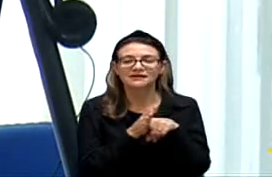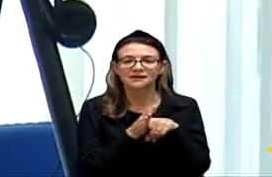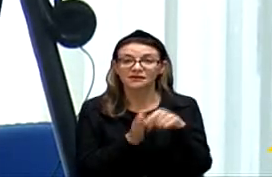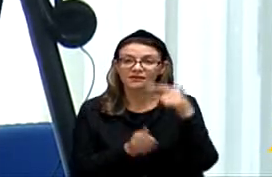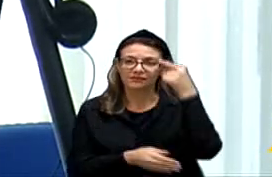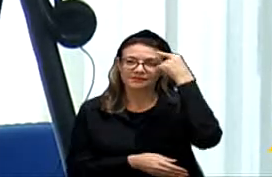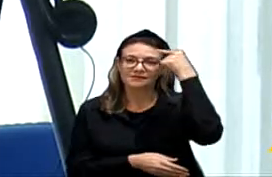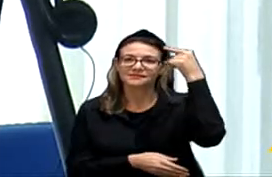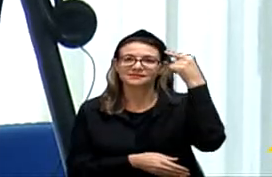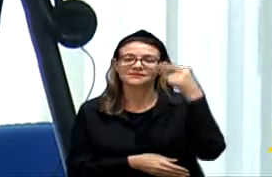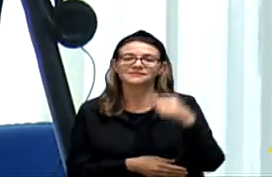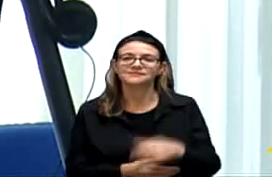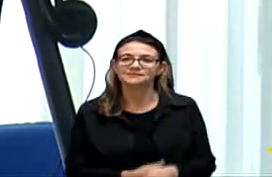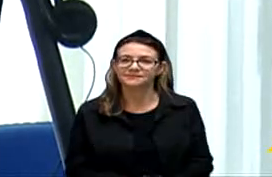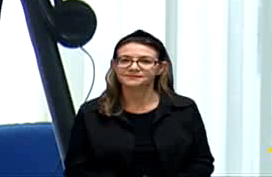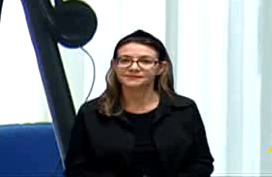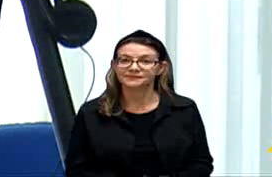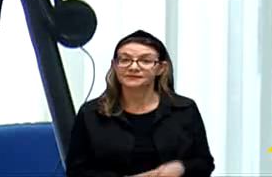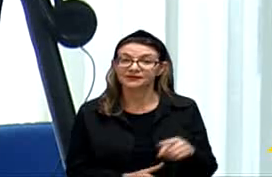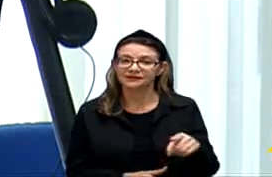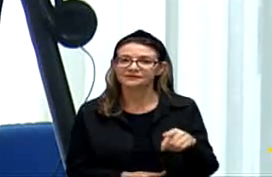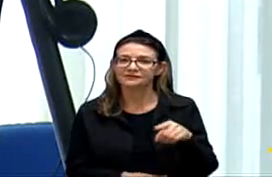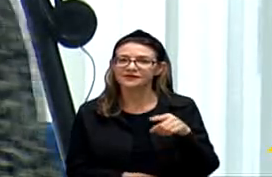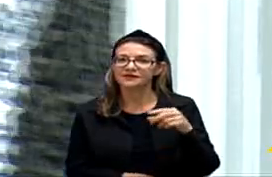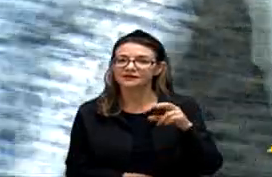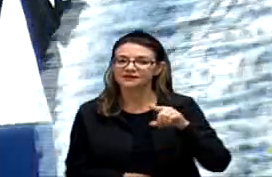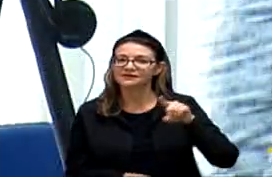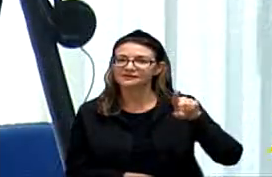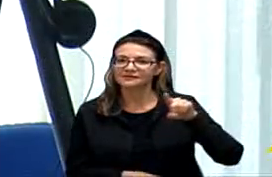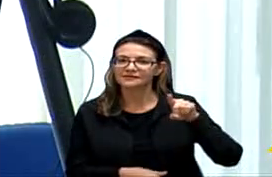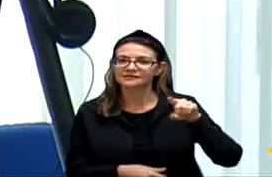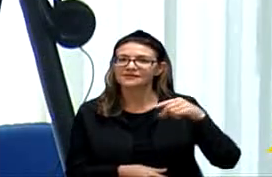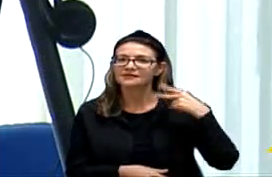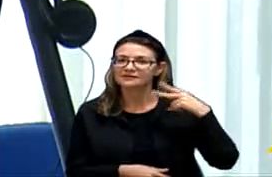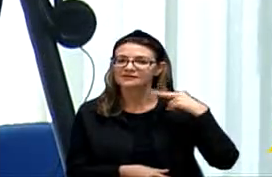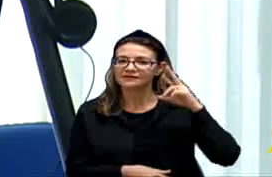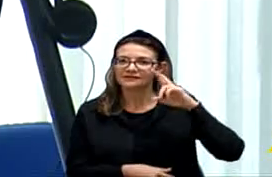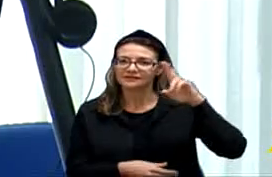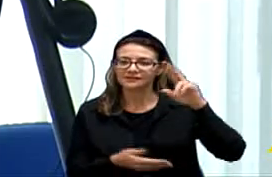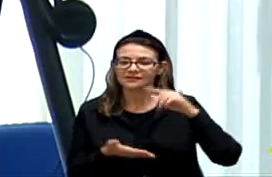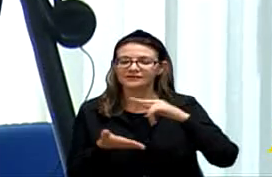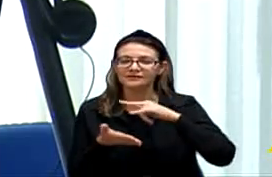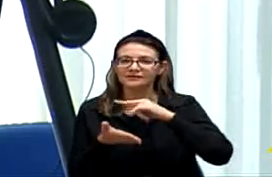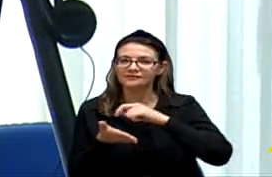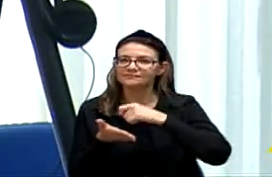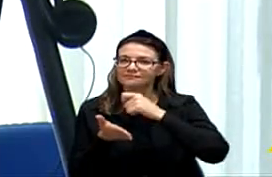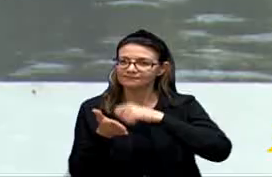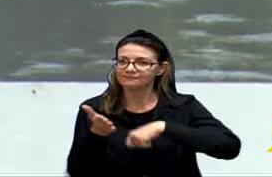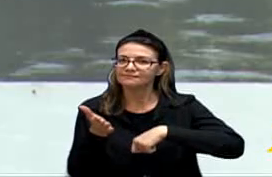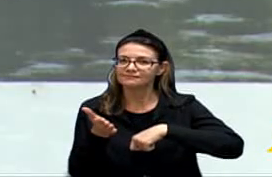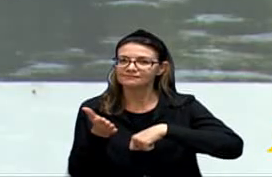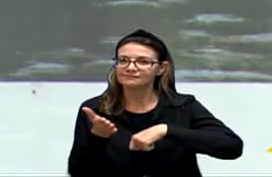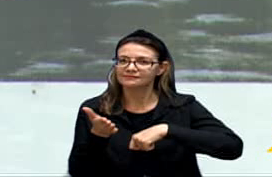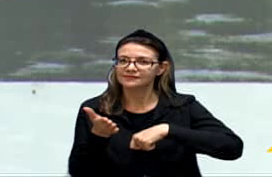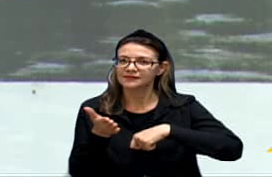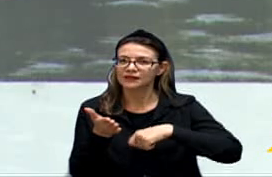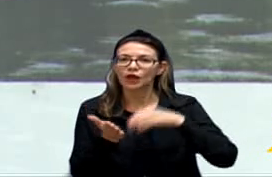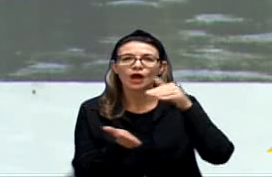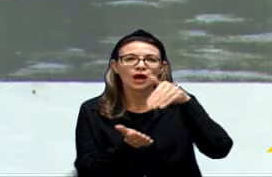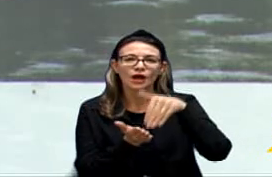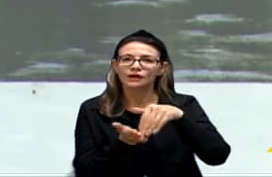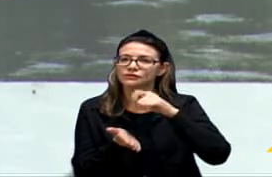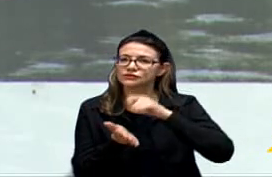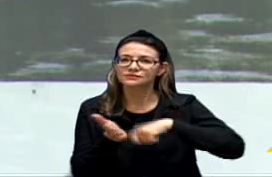investigação para ver se o senhor assina Ah tá não só aqui no governo do governo o senhor não assinou não não assinei assinei outras